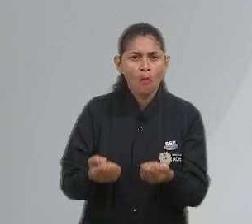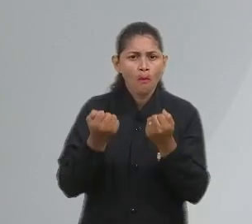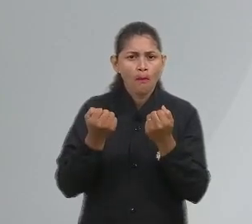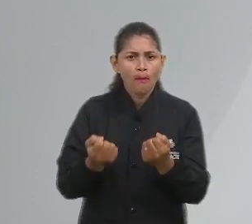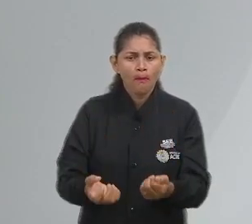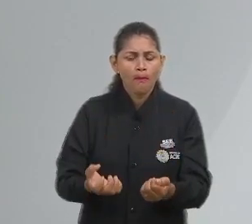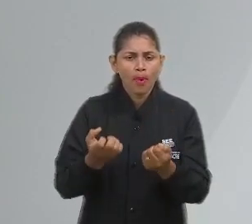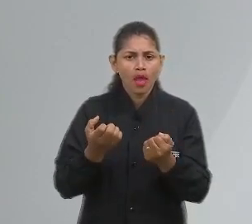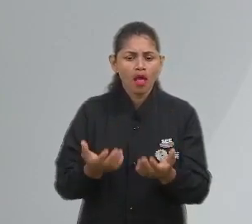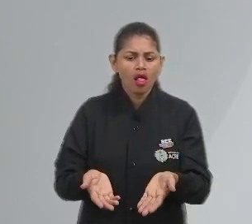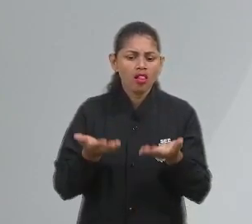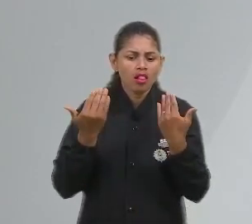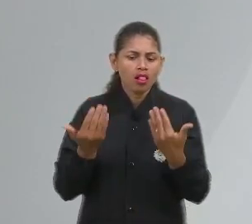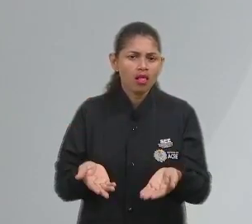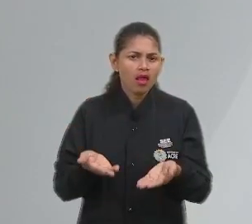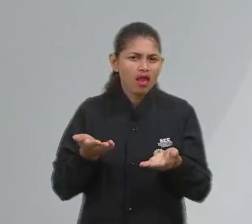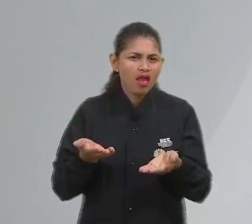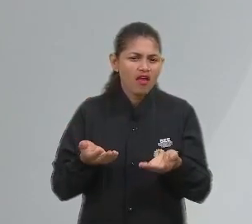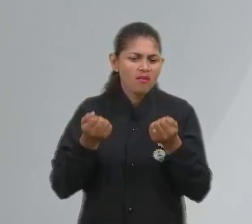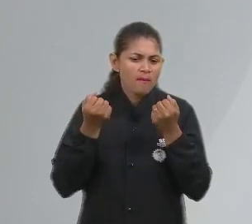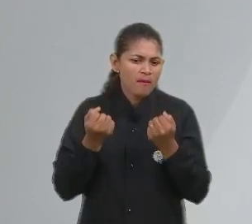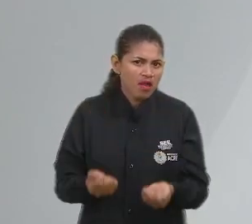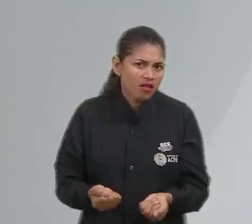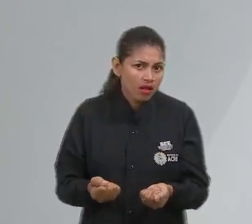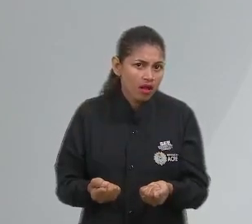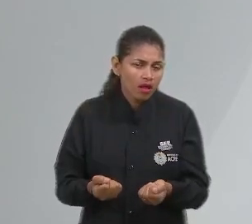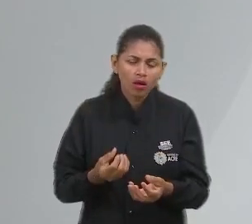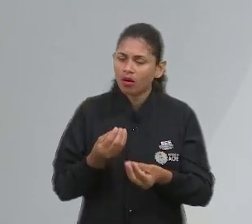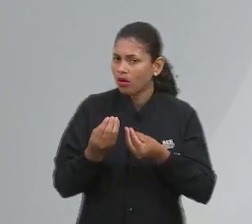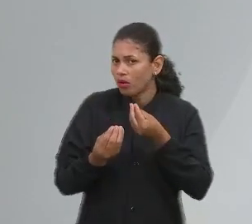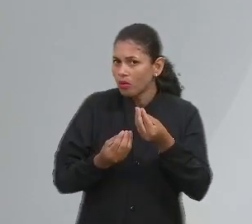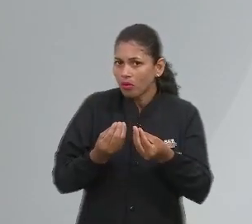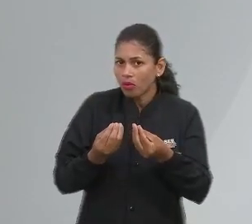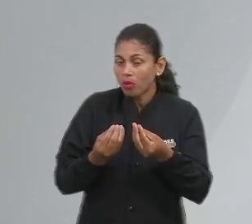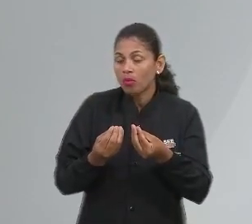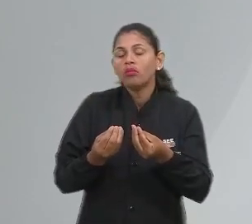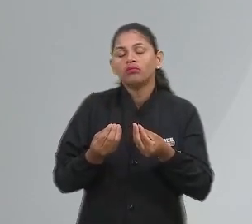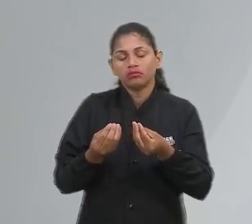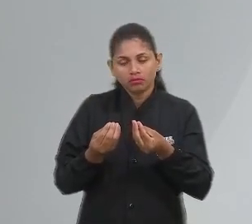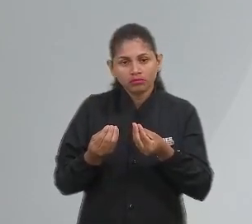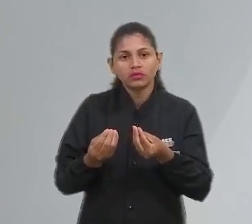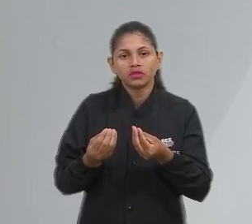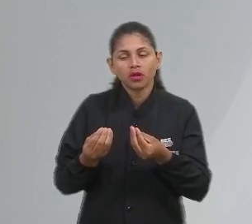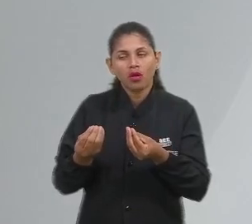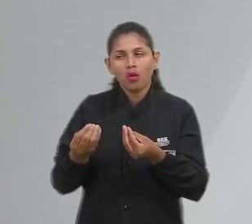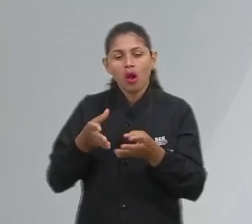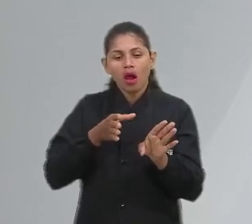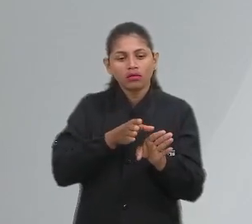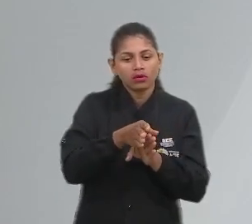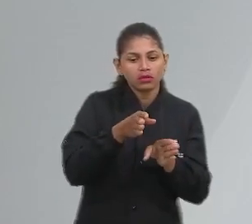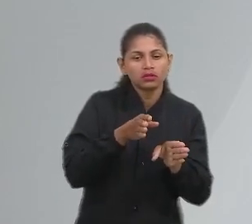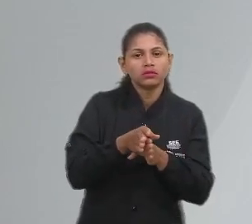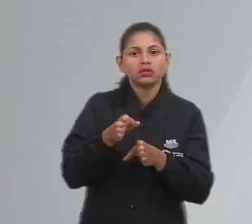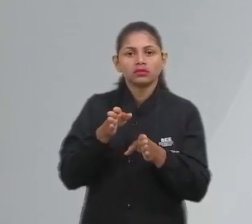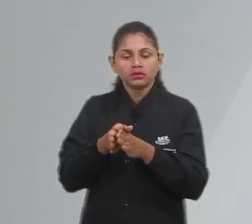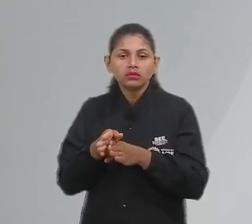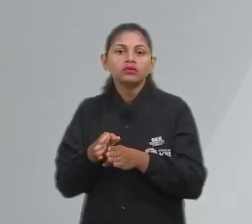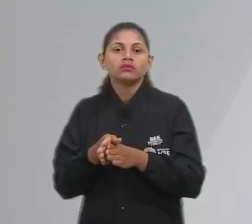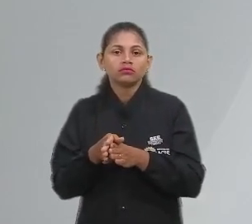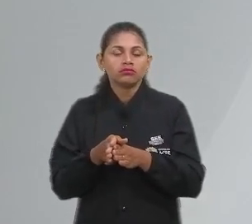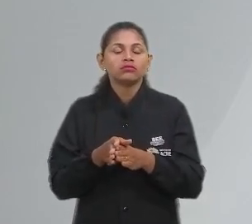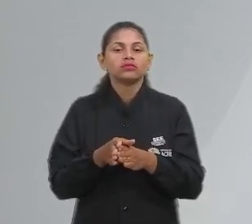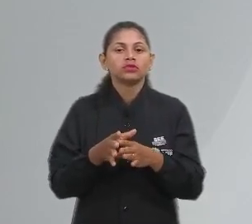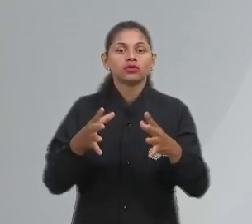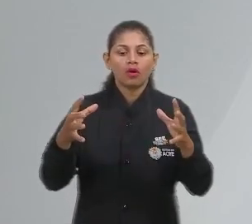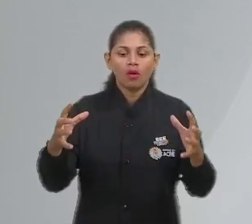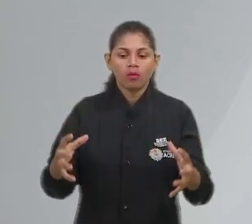essa instrução pode ser dada, né, a partir do que ele estiver fazendo, né, tentando ali somente fazer essa ação de